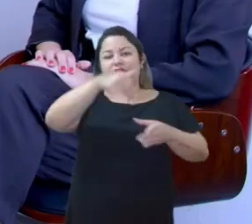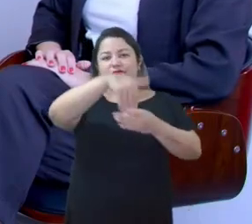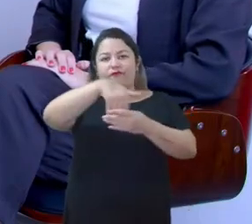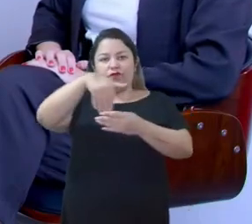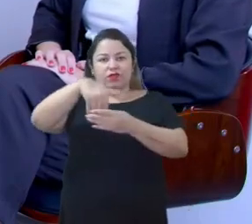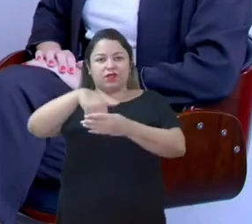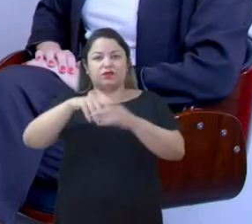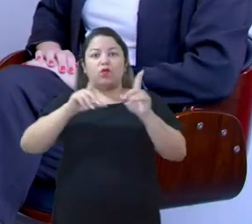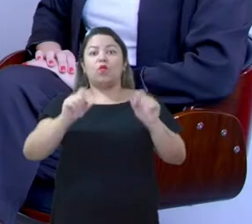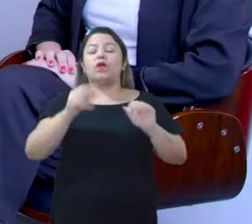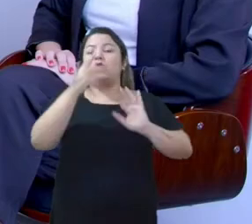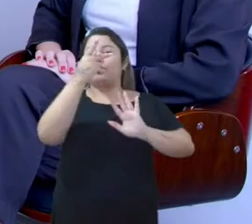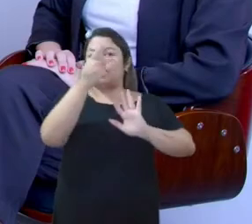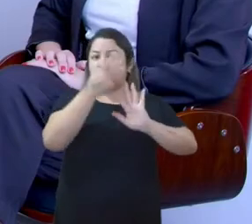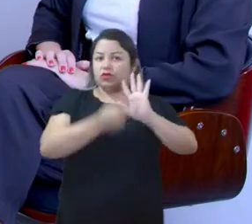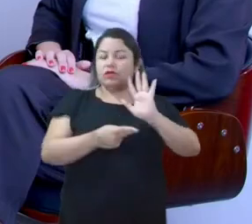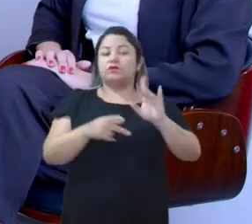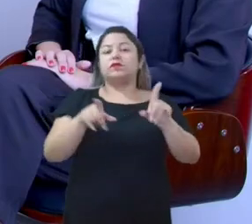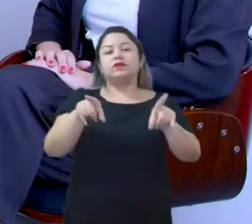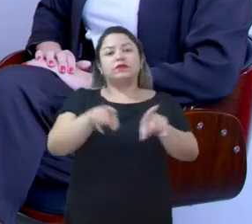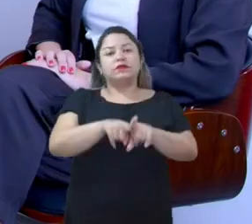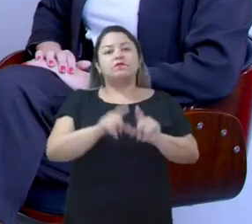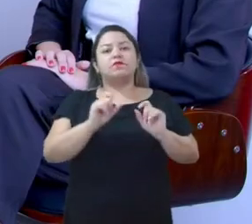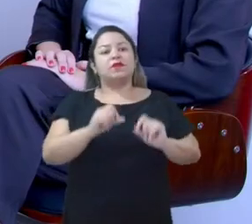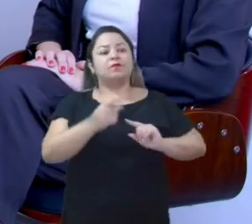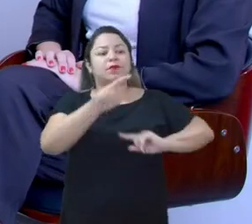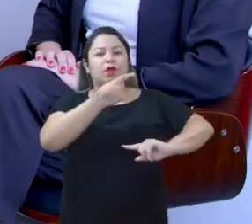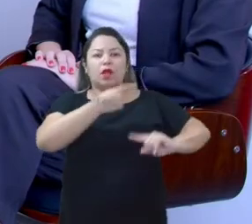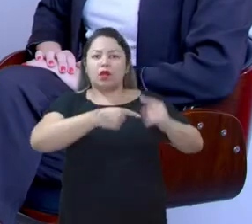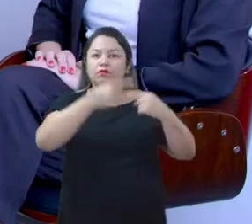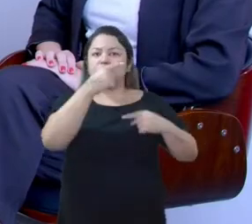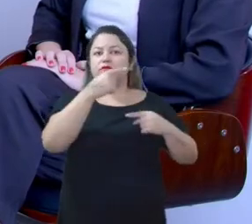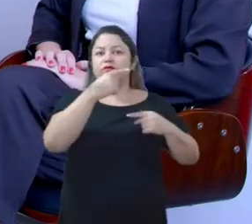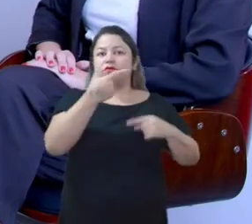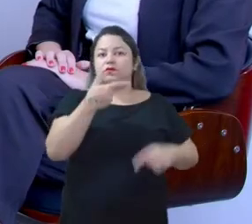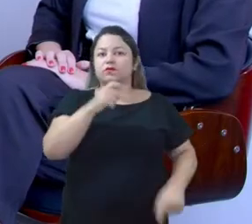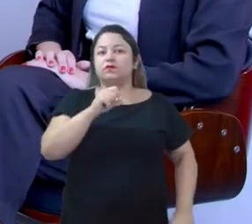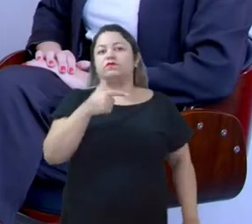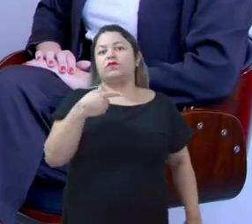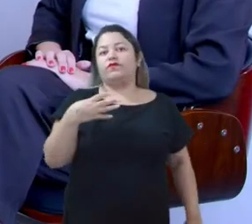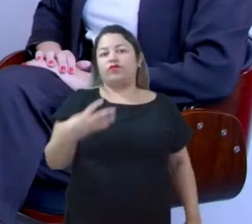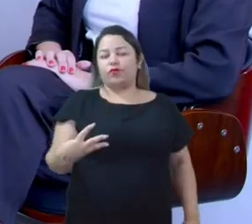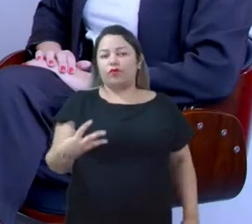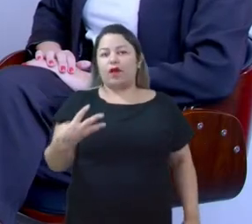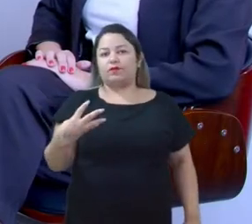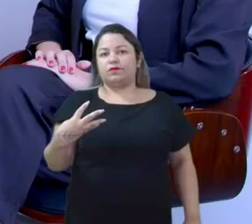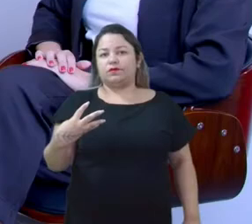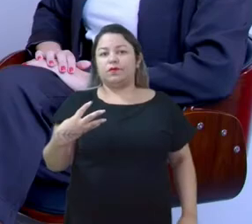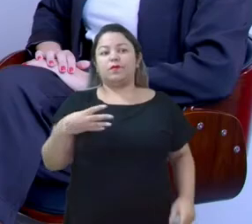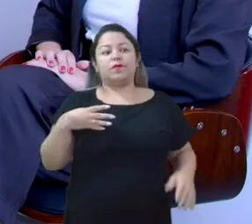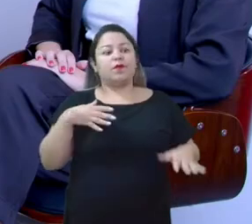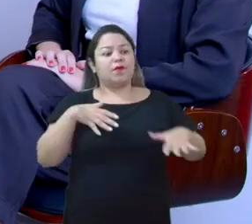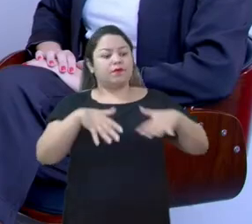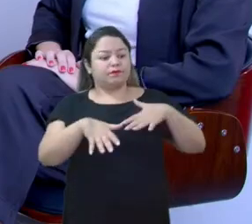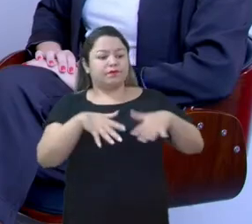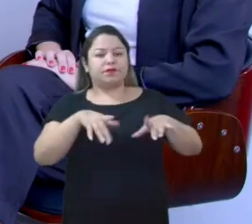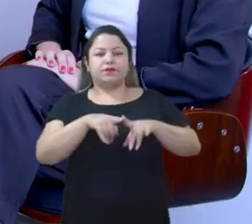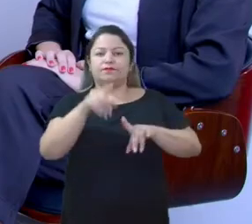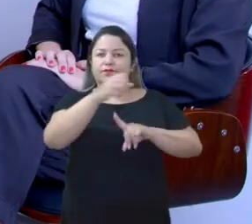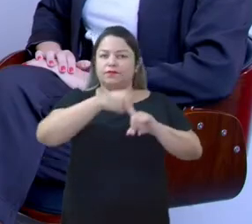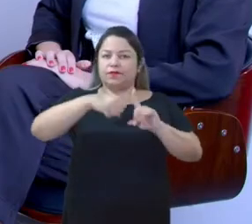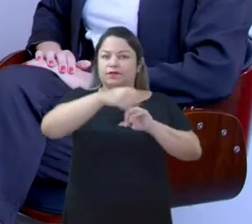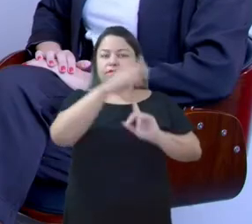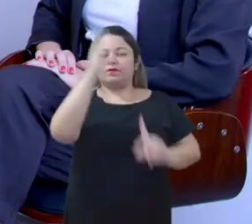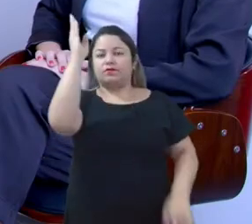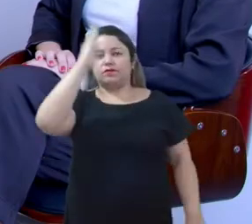votação o projeto justamente para construir no ano de 2024 movimentos na sociedade